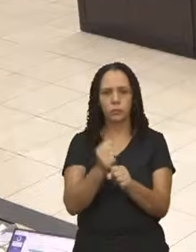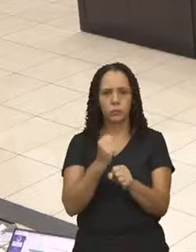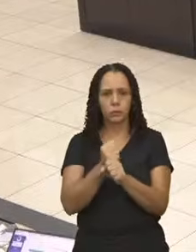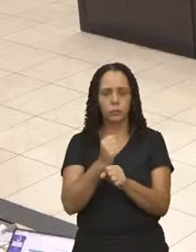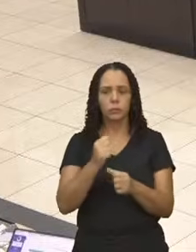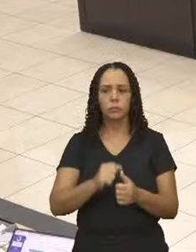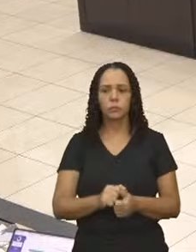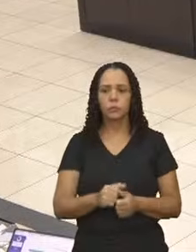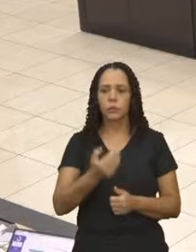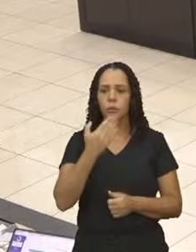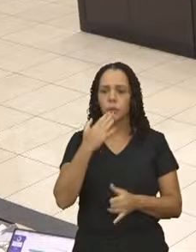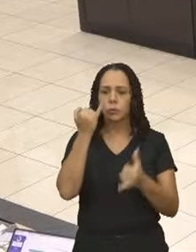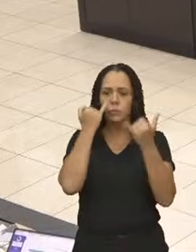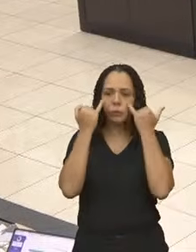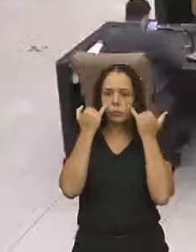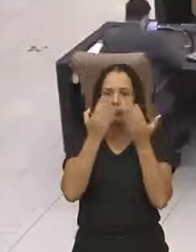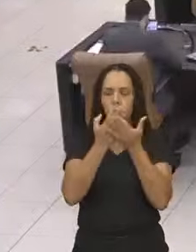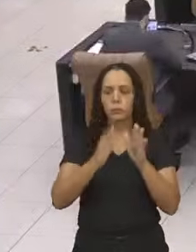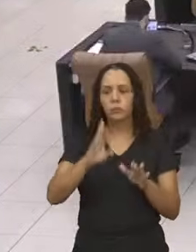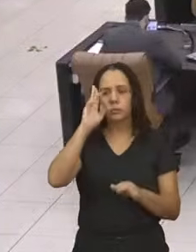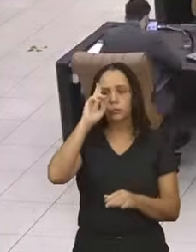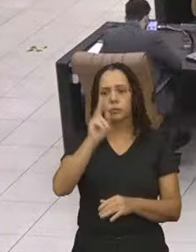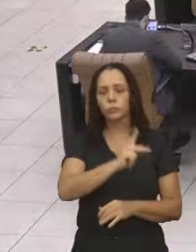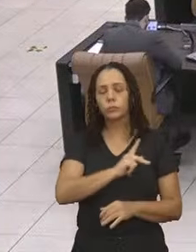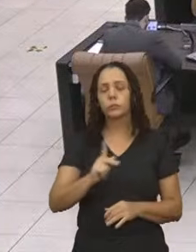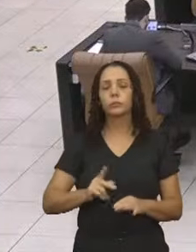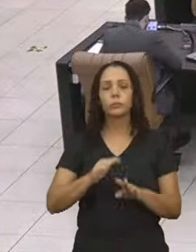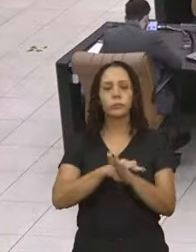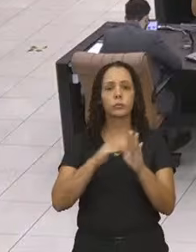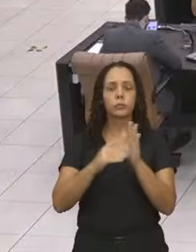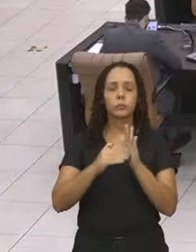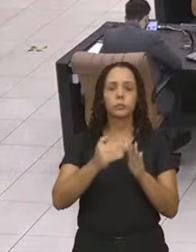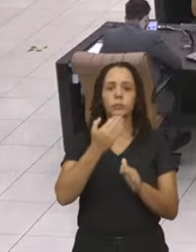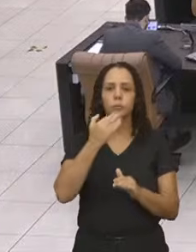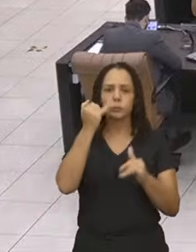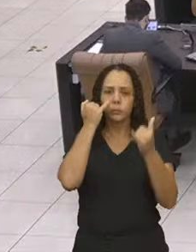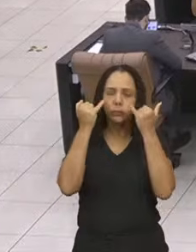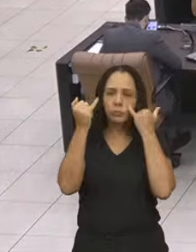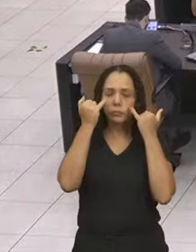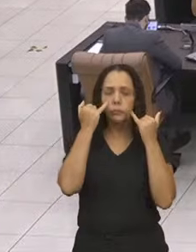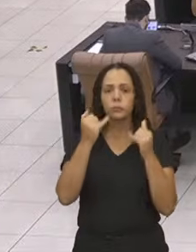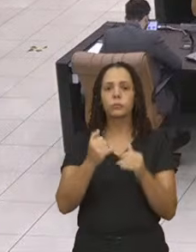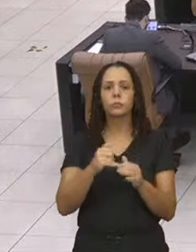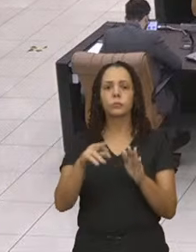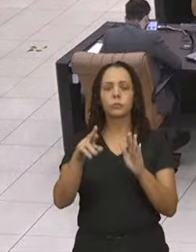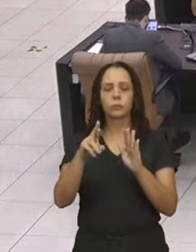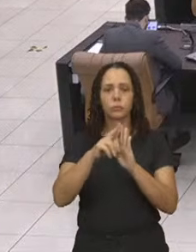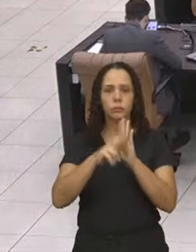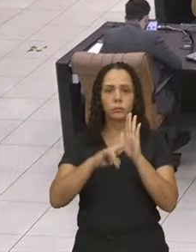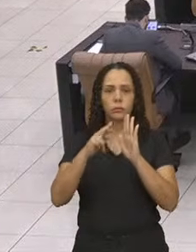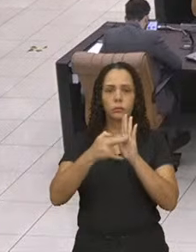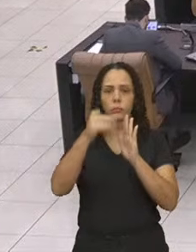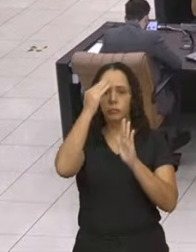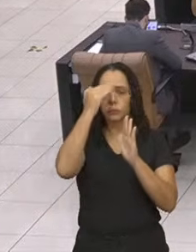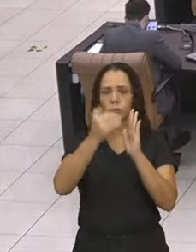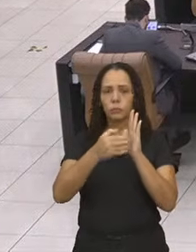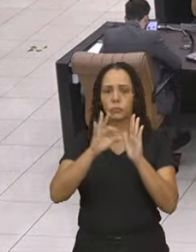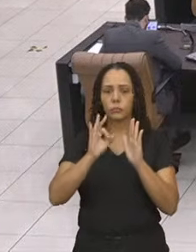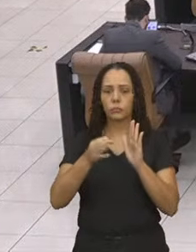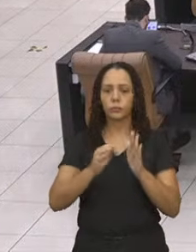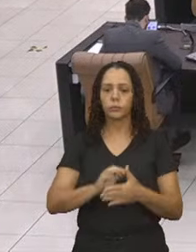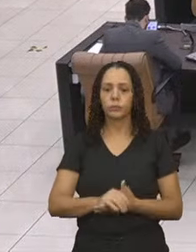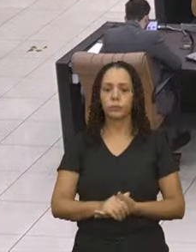temos mais pedidos de informação. Os pedidos de informações foram apreciados da forma regimental.